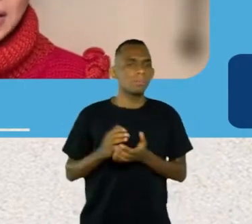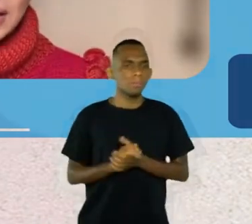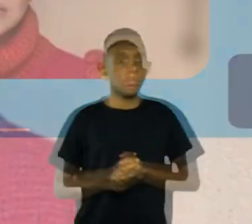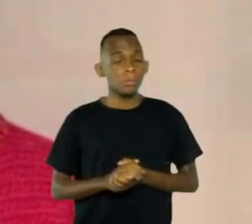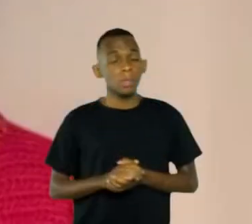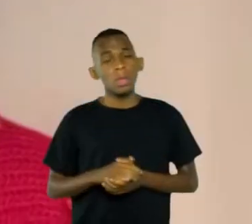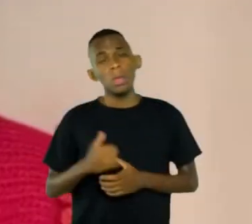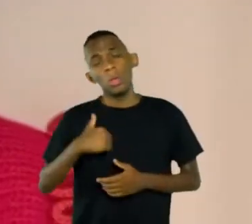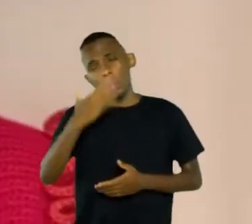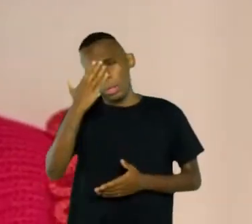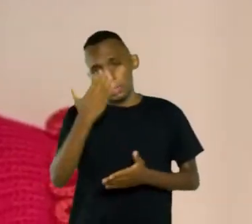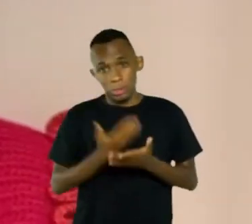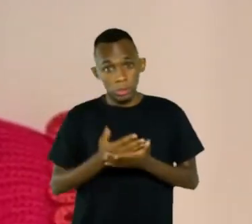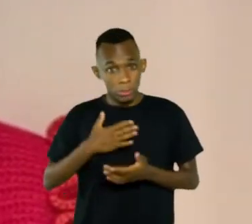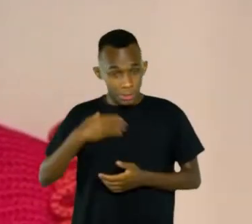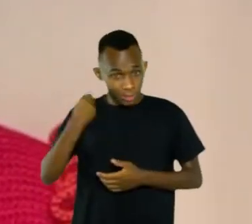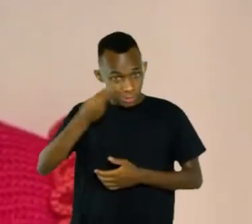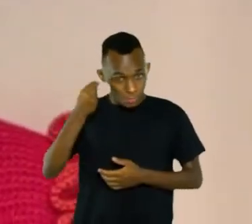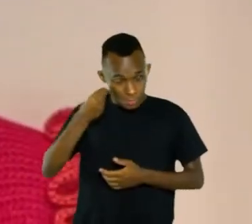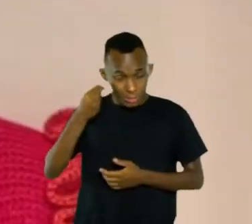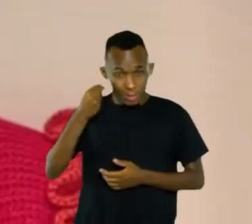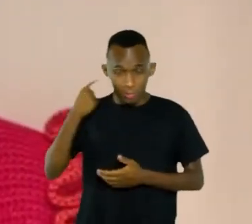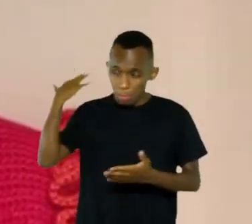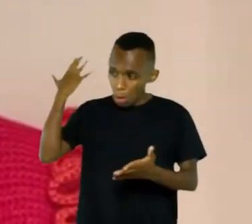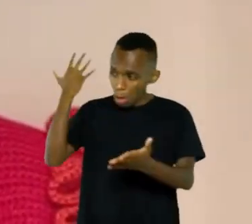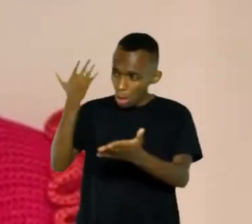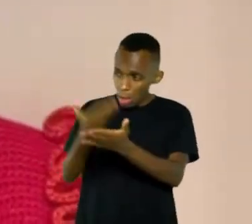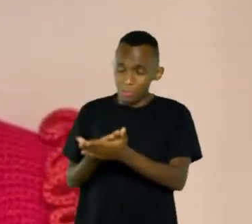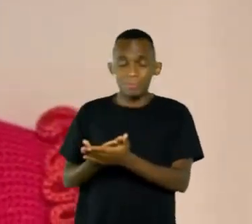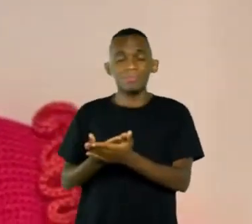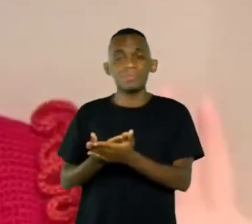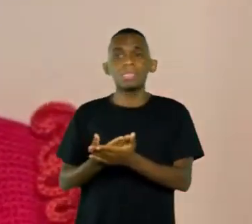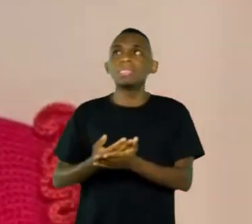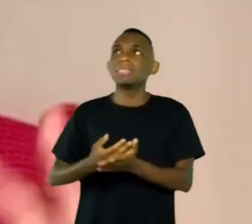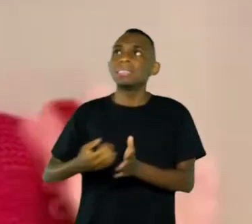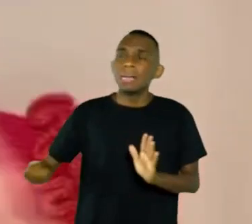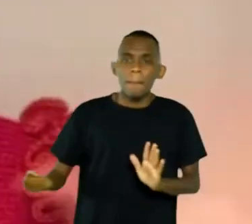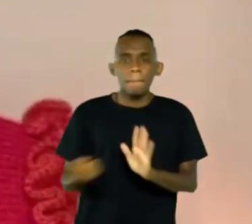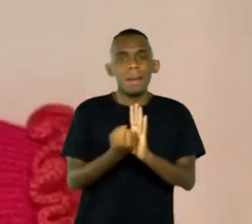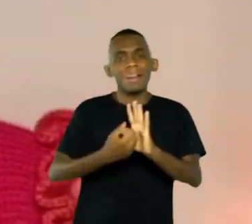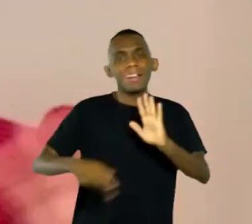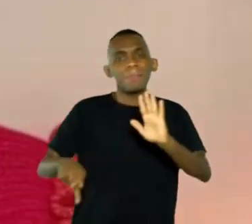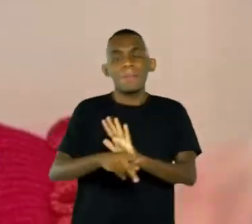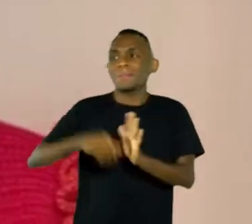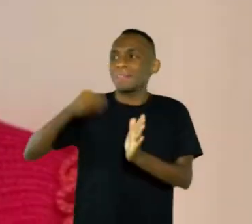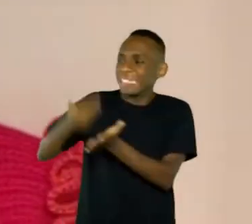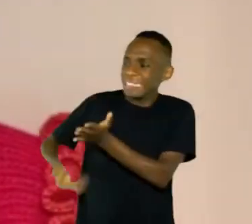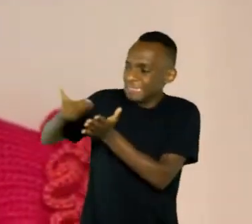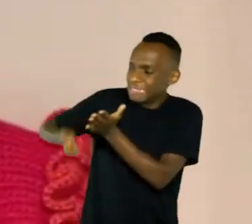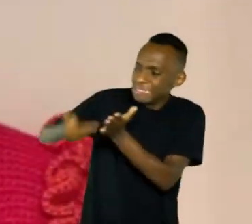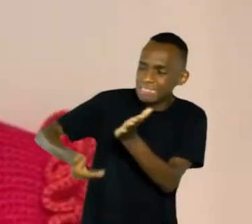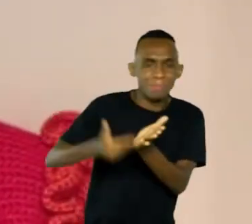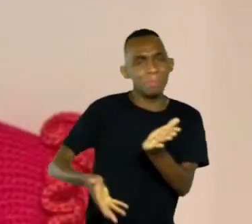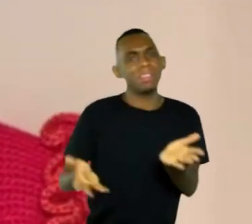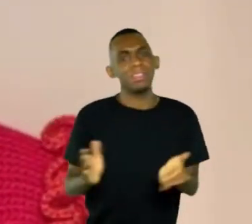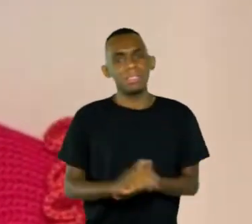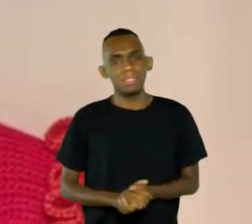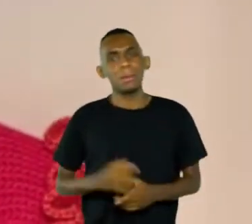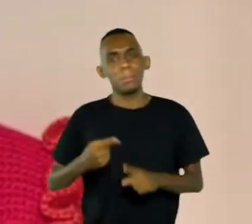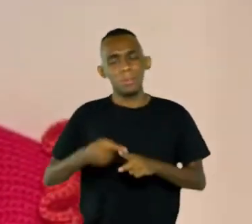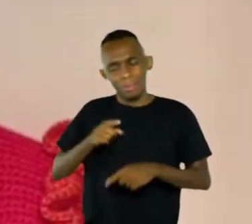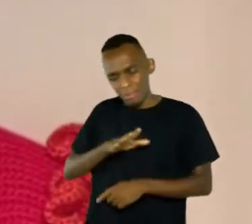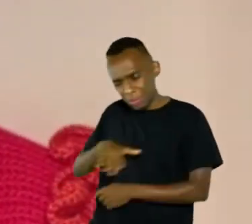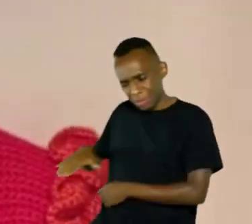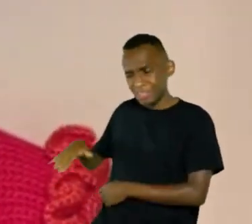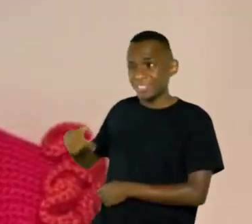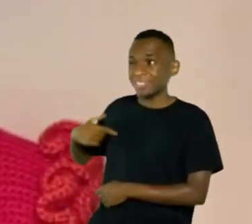ela é marcada por muitas perdas, né? Tem essa história da infância um pouco complicada, né? De uma inadequação, mas